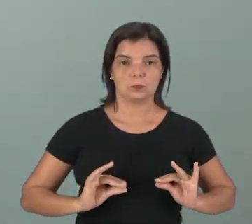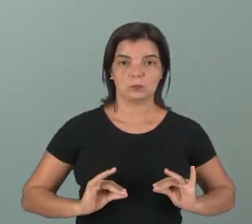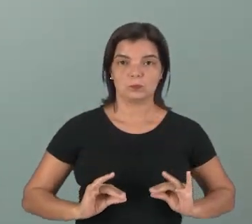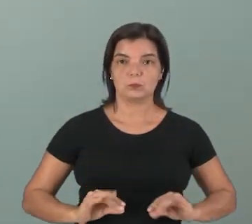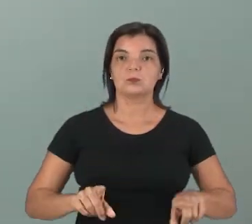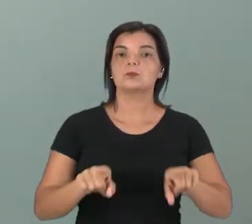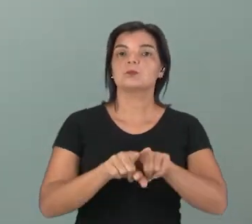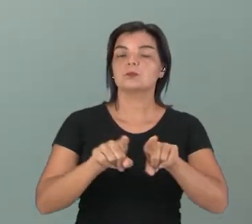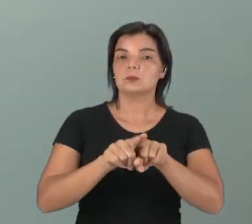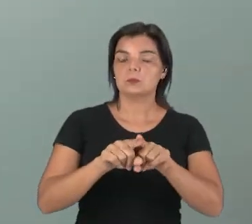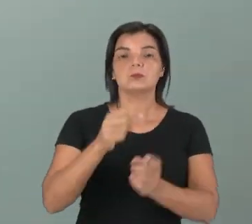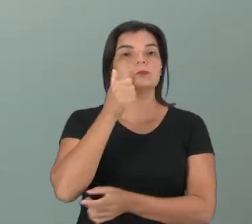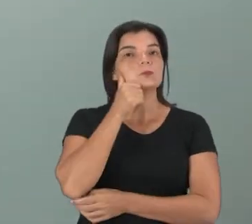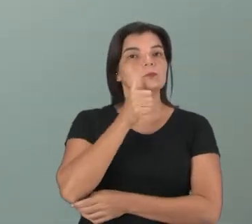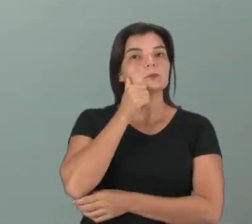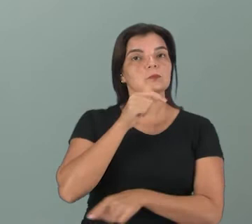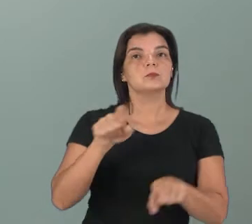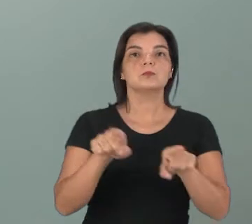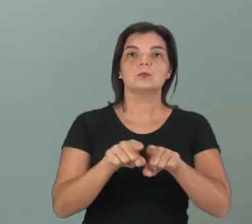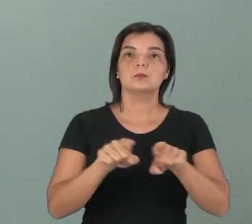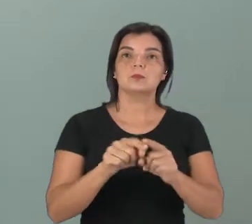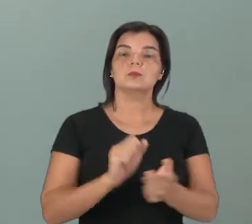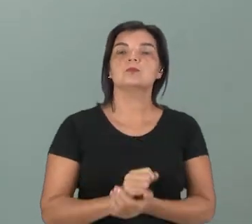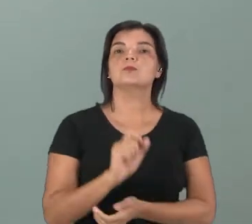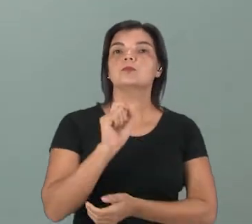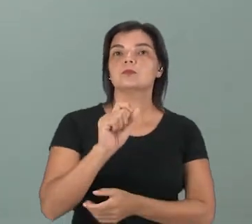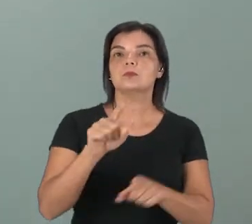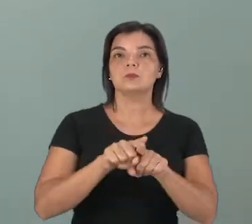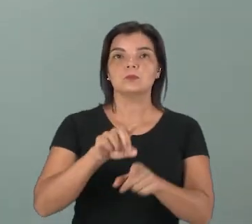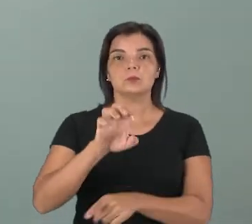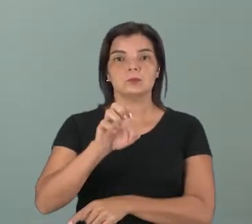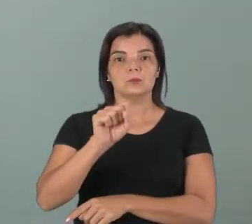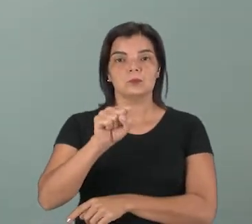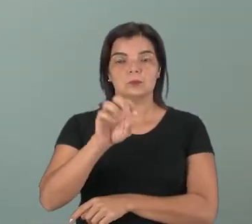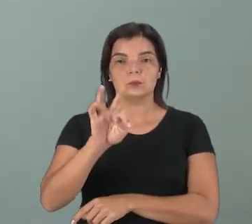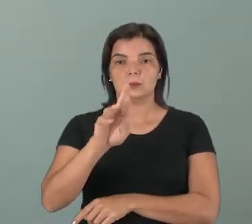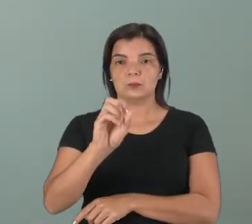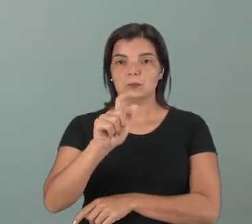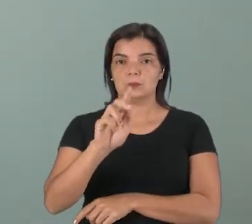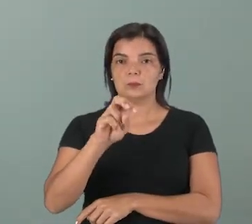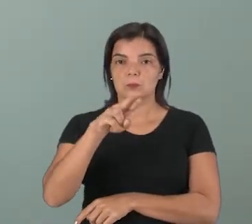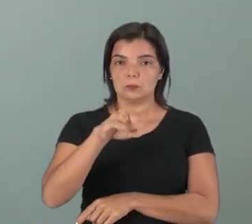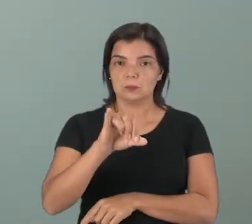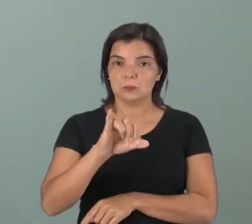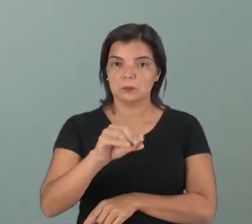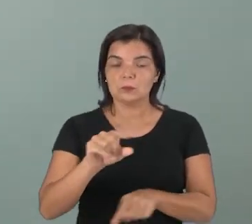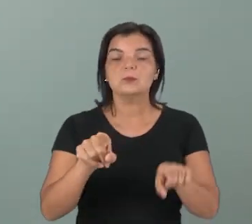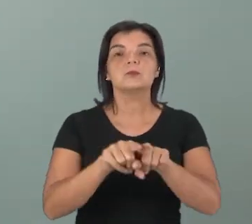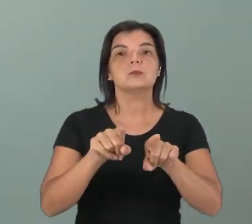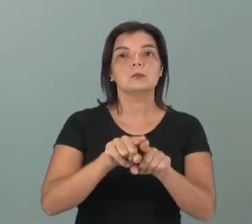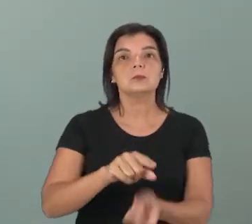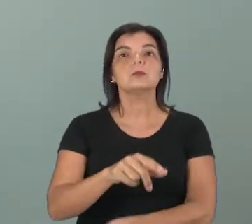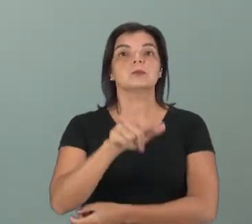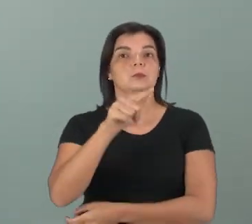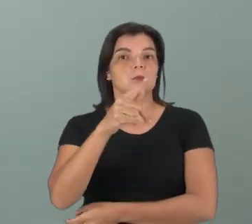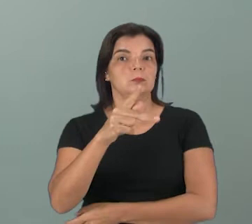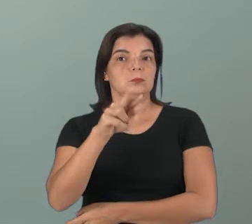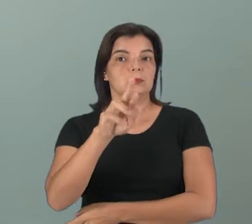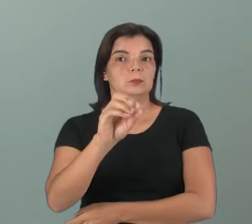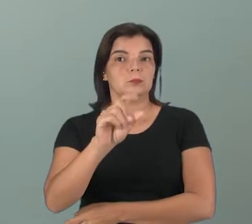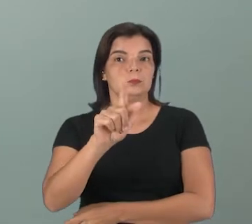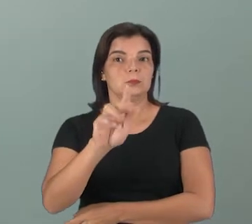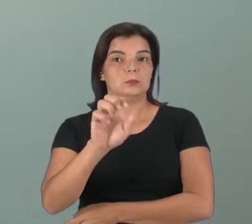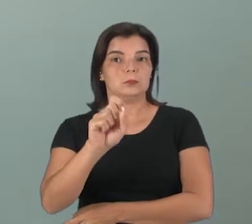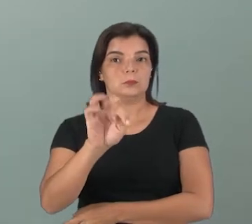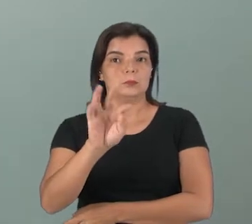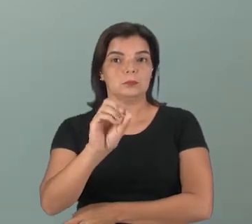No caso da parte feminina, esses hormônios serão o estrogênio e a progesterona, que são hormônios que são muito